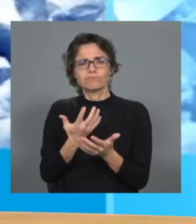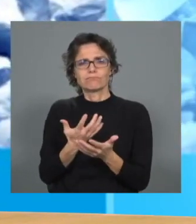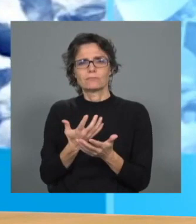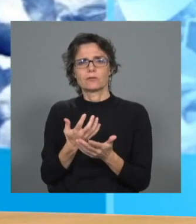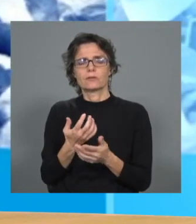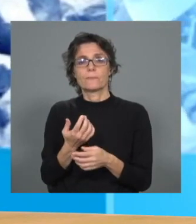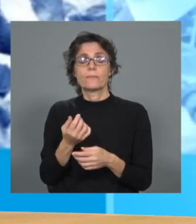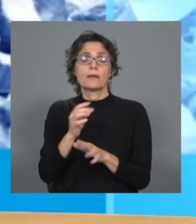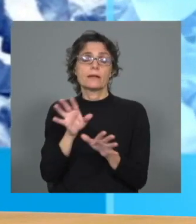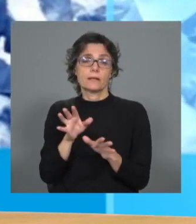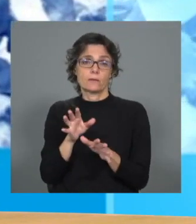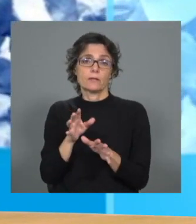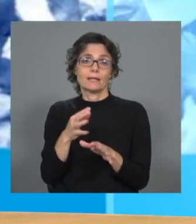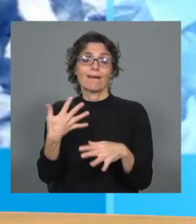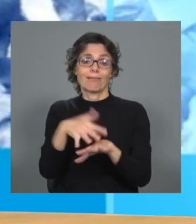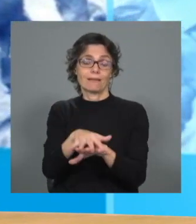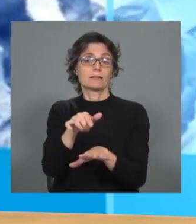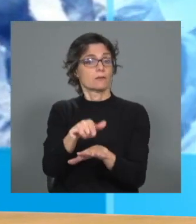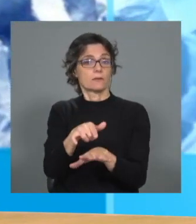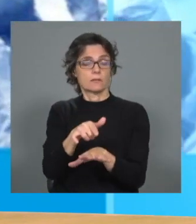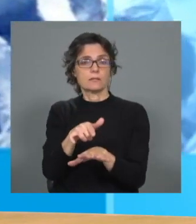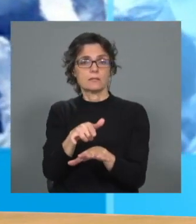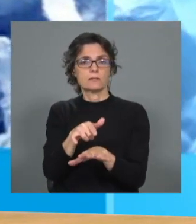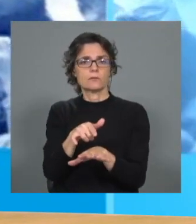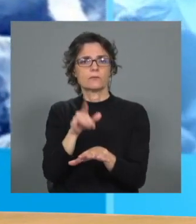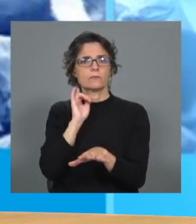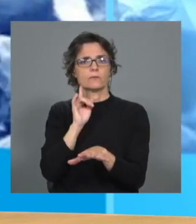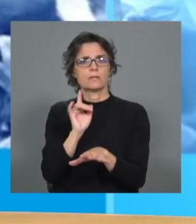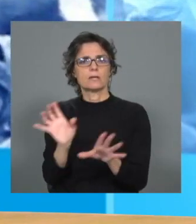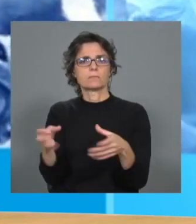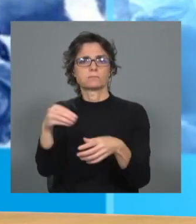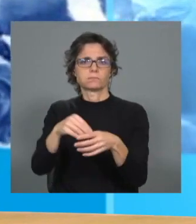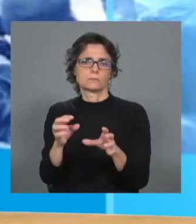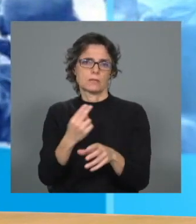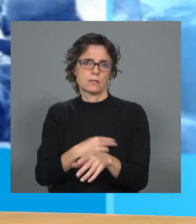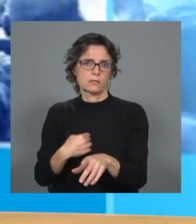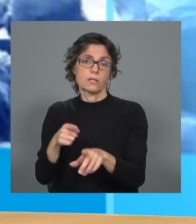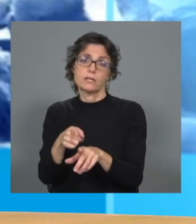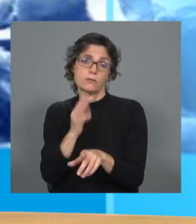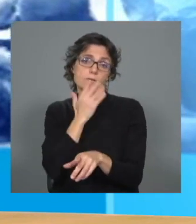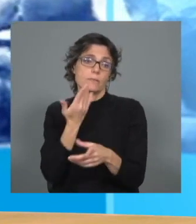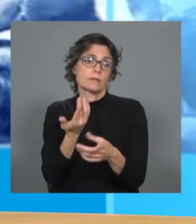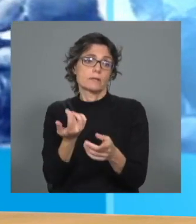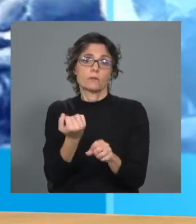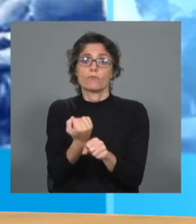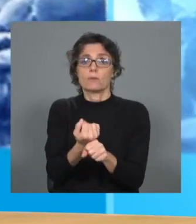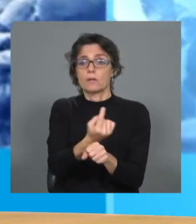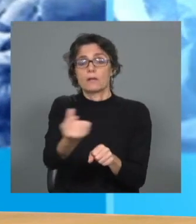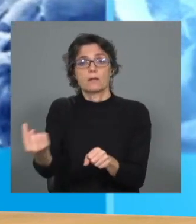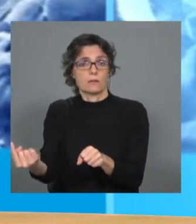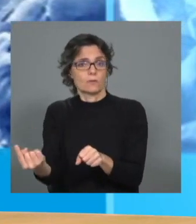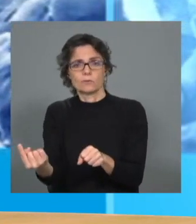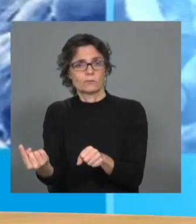capacidade de integração é algo que deve distinguir as comunidades cristãs. Neste caso eu acho que tem muito a ver também com a capacidade de trabalho, integram-se pelo seu trabalho